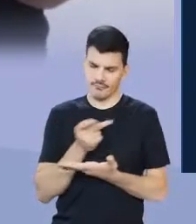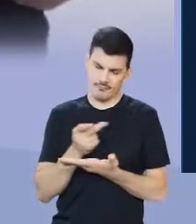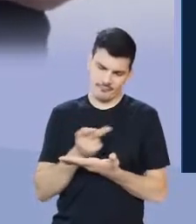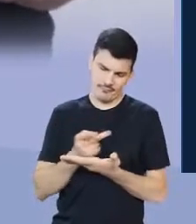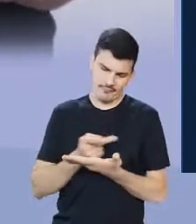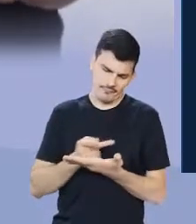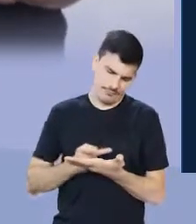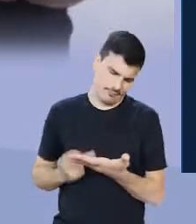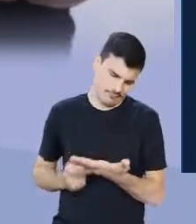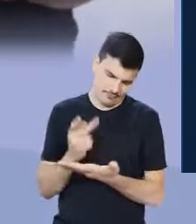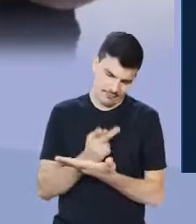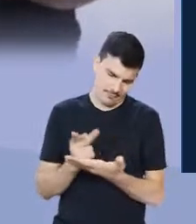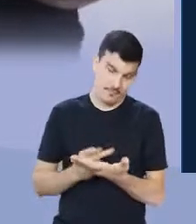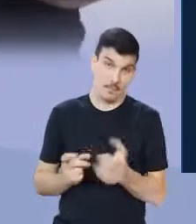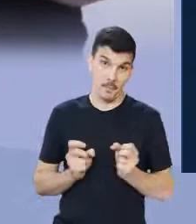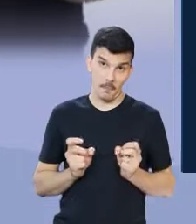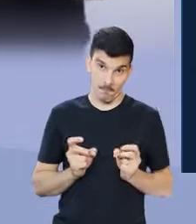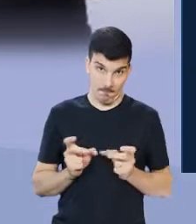Produzia a sua própria obra,